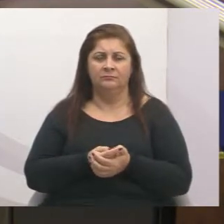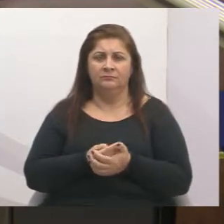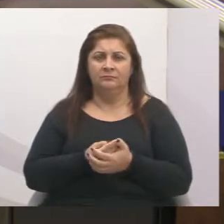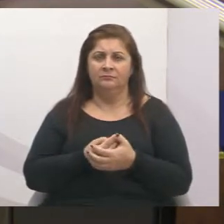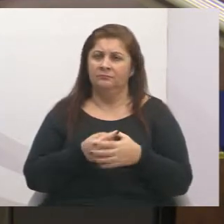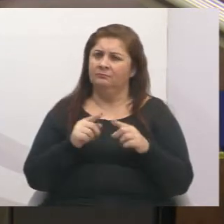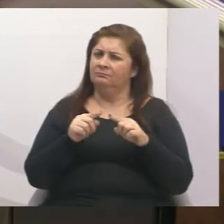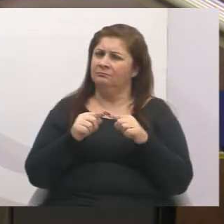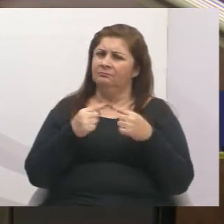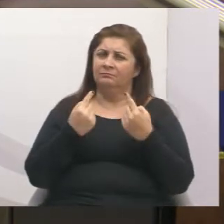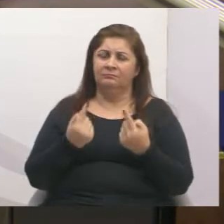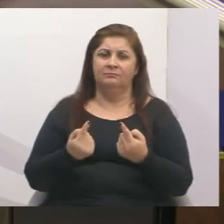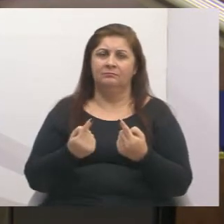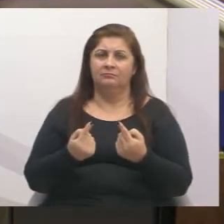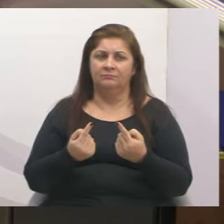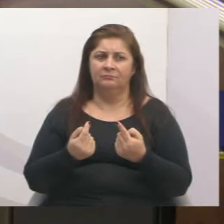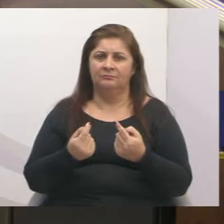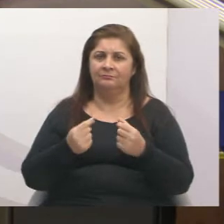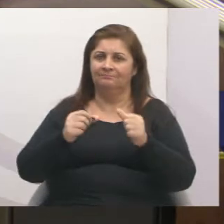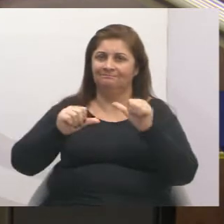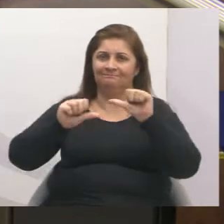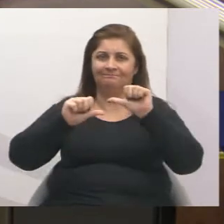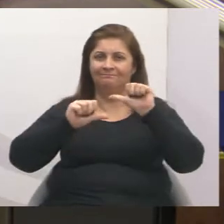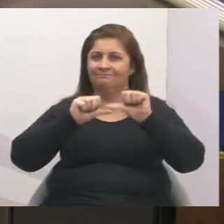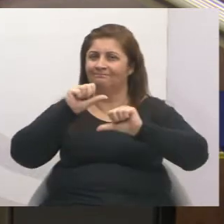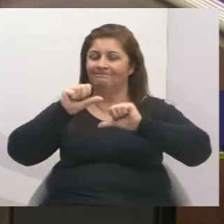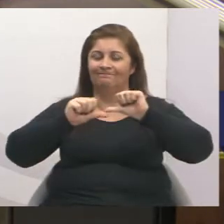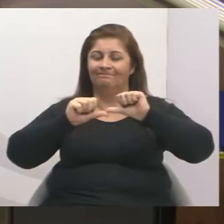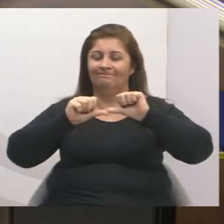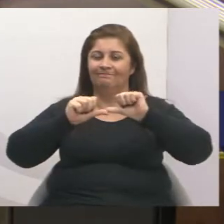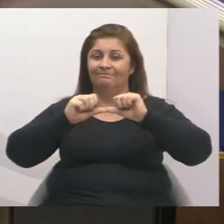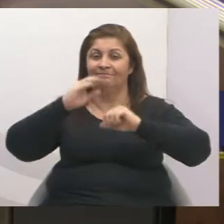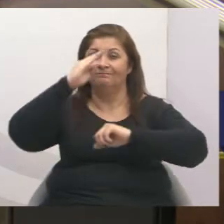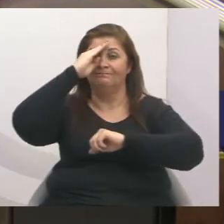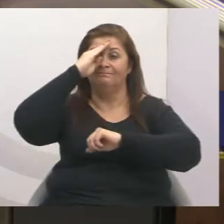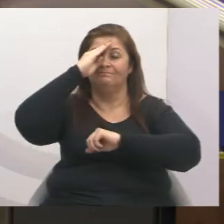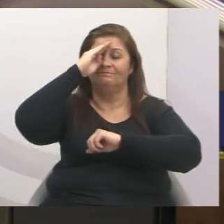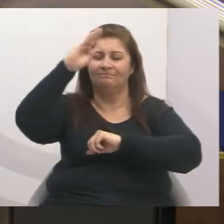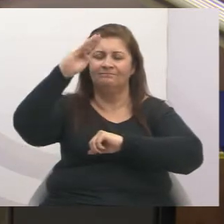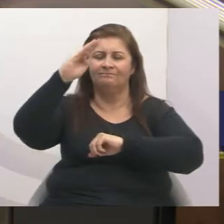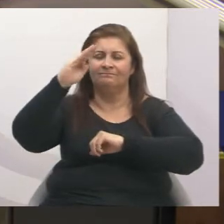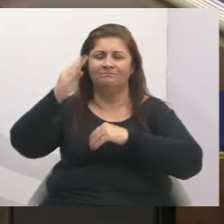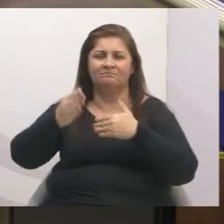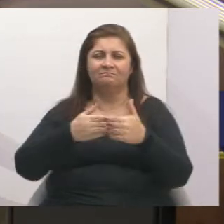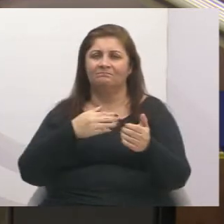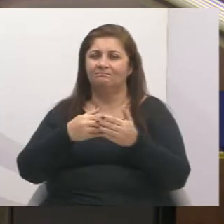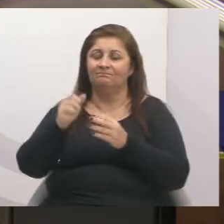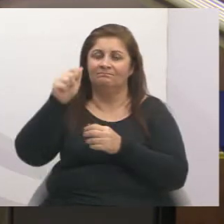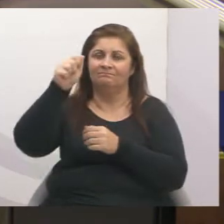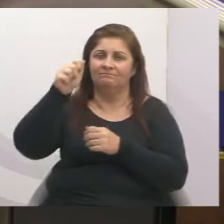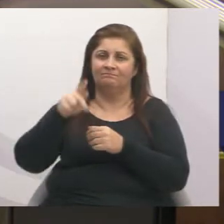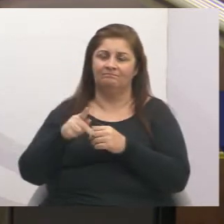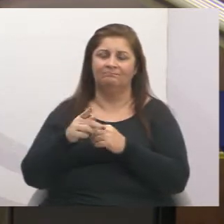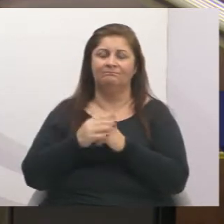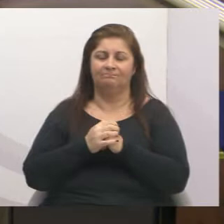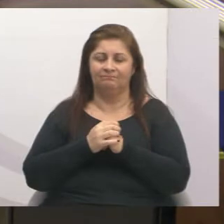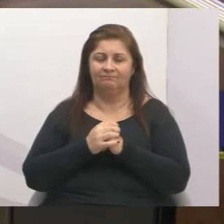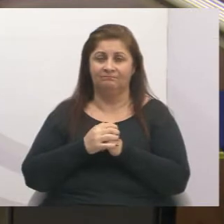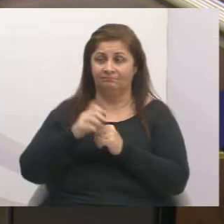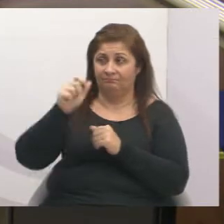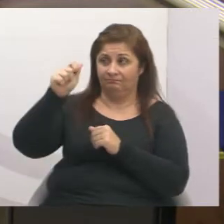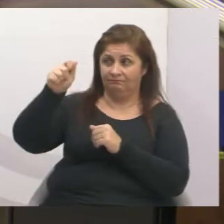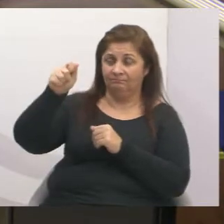Trata-se de reformas que distorcem o princípio fundamental de qualquer tipo de previdência.